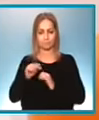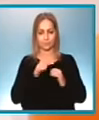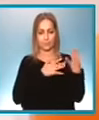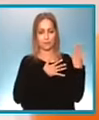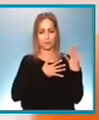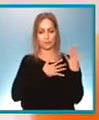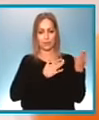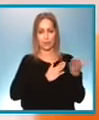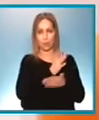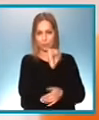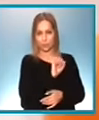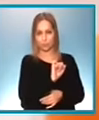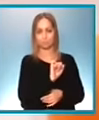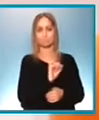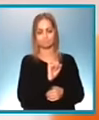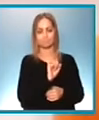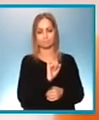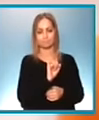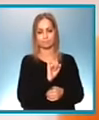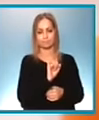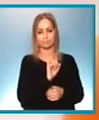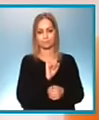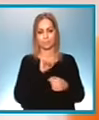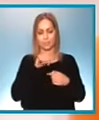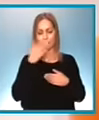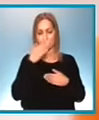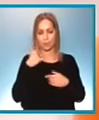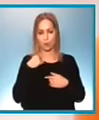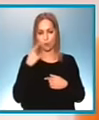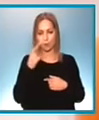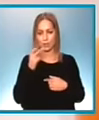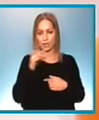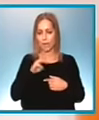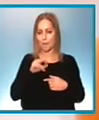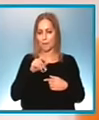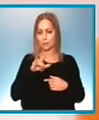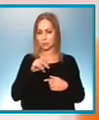o caminho. Sim. Porque desde aquele dia, quando eu vi a Mália,